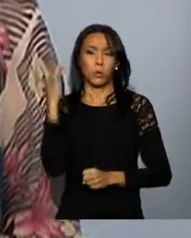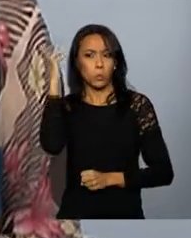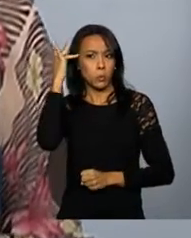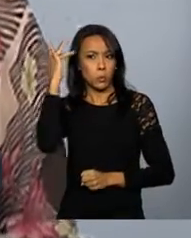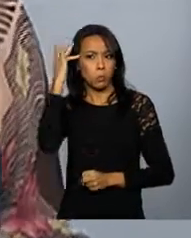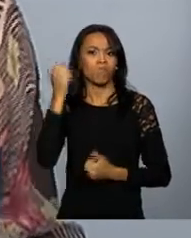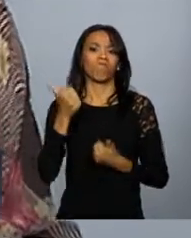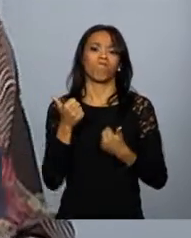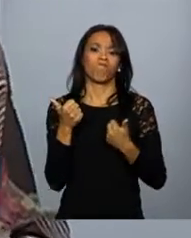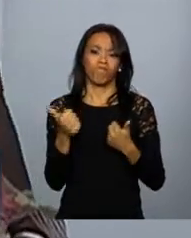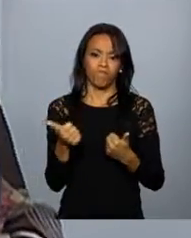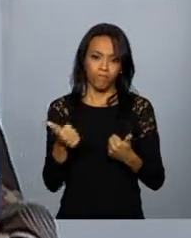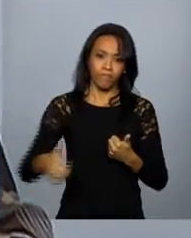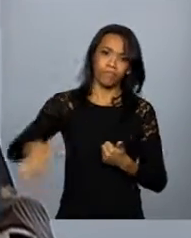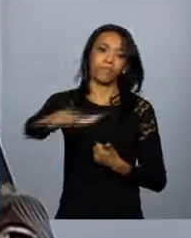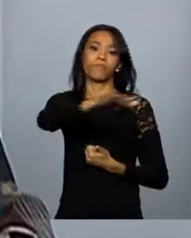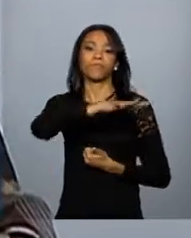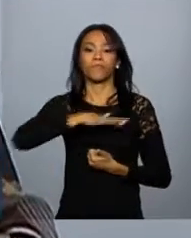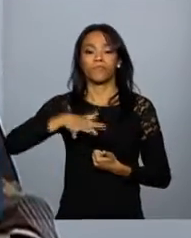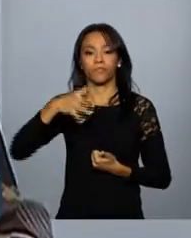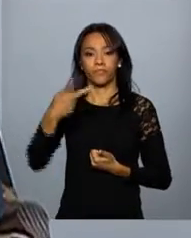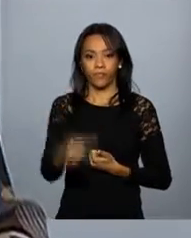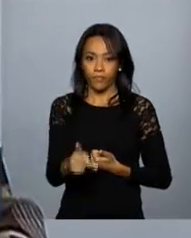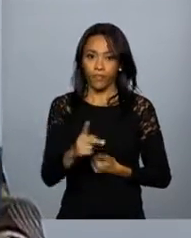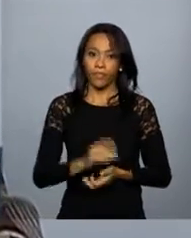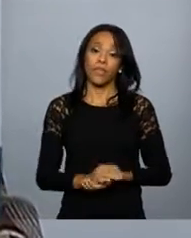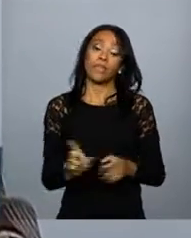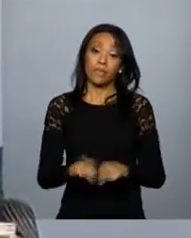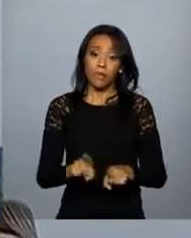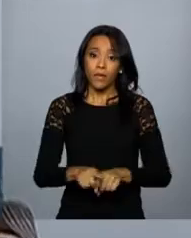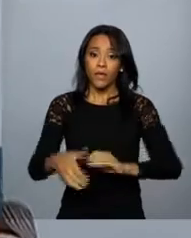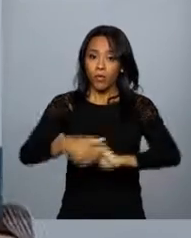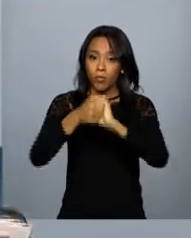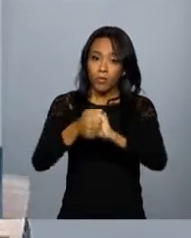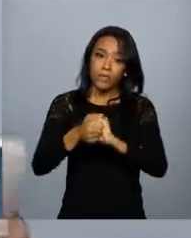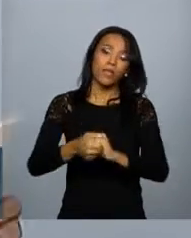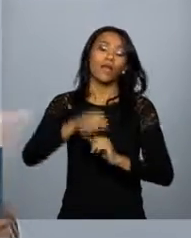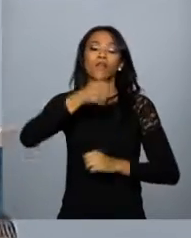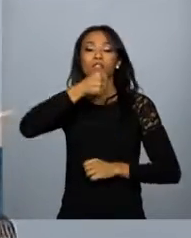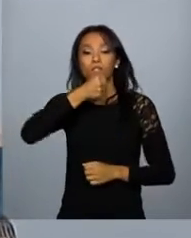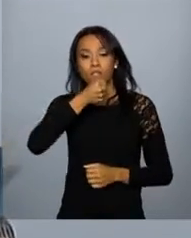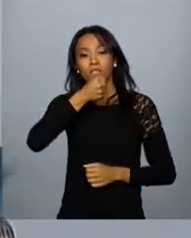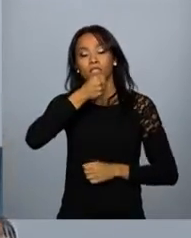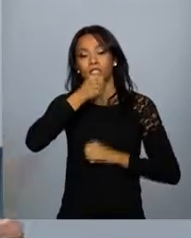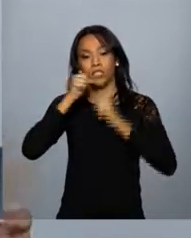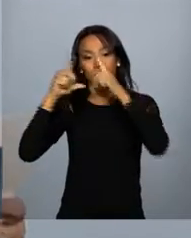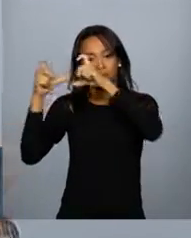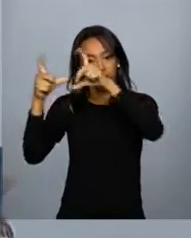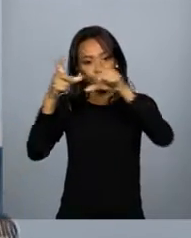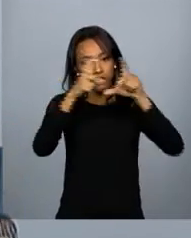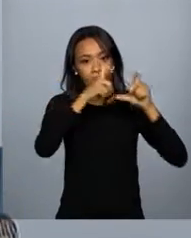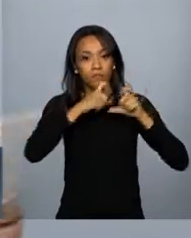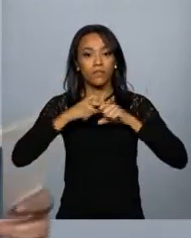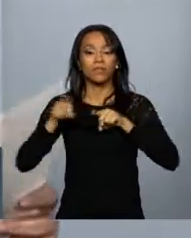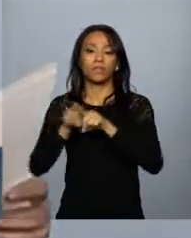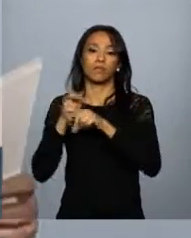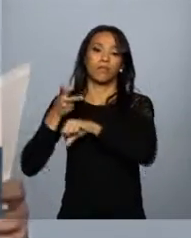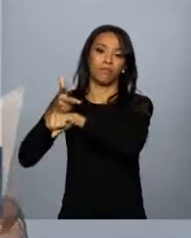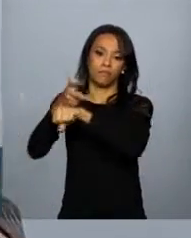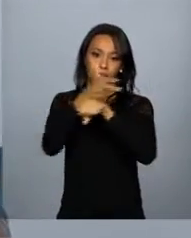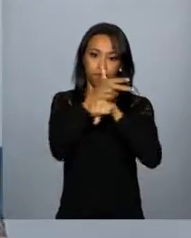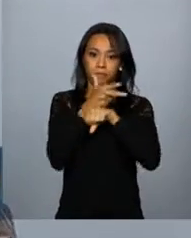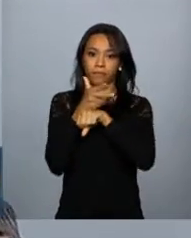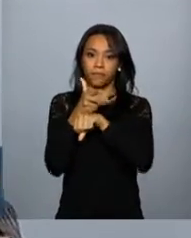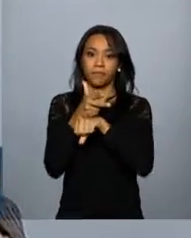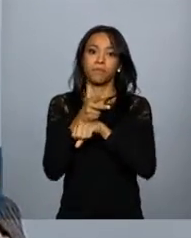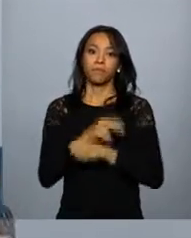construção aqui em Indaiatuba. Queria também cumprimentar os jornalistas, os fotógrafos e os